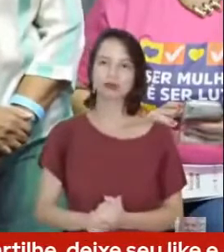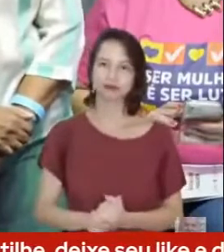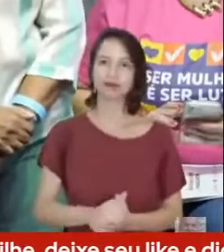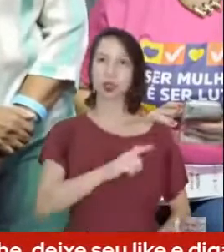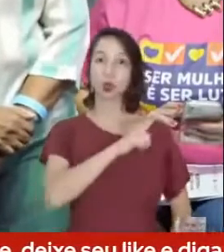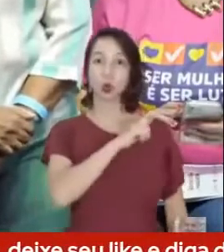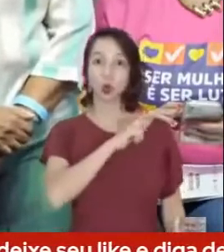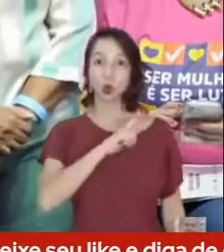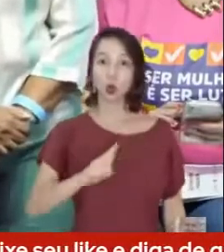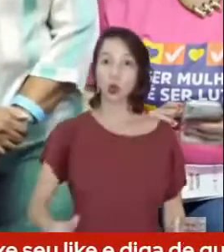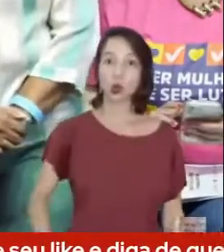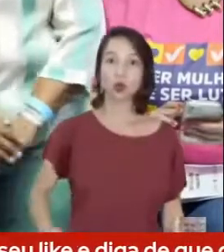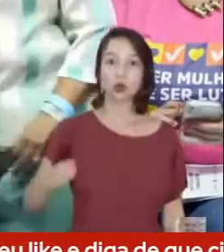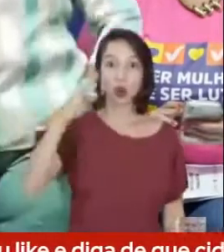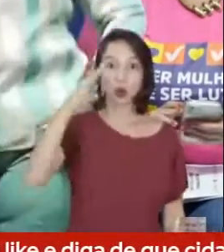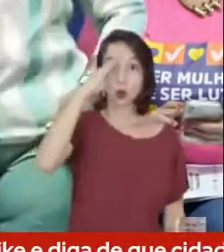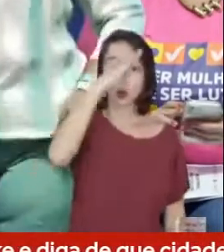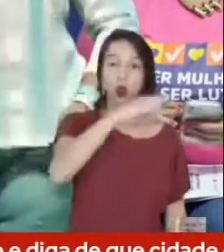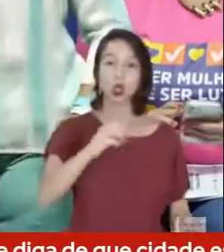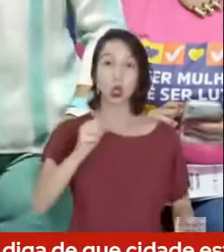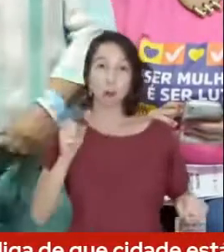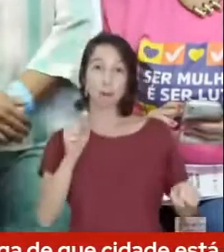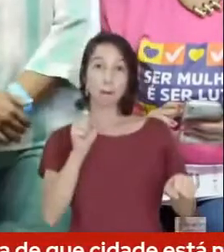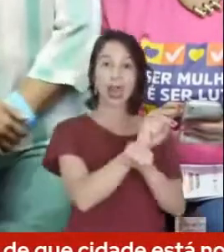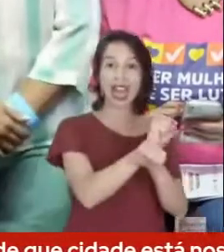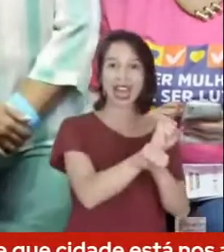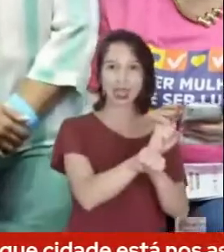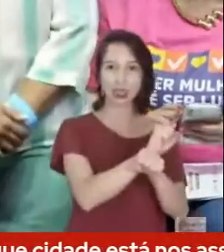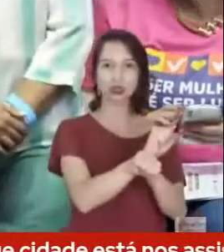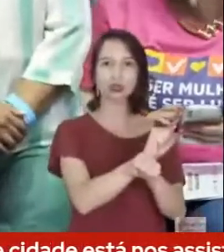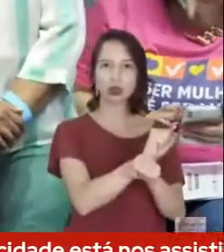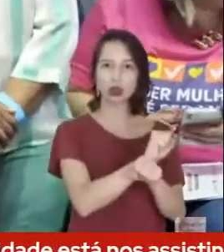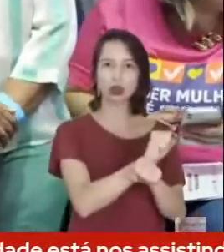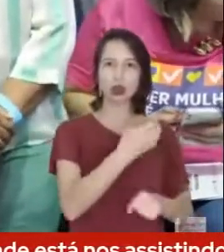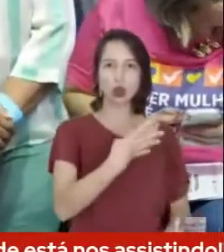4.668 obras de grande porte, iniciada lá no governo Lula.